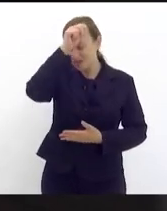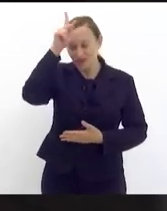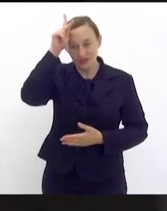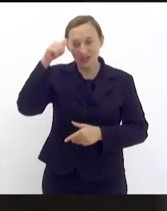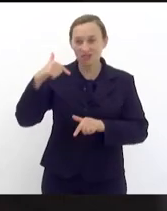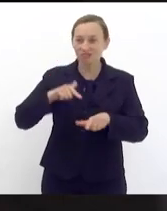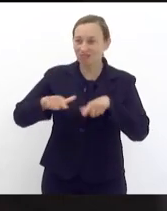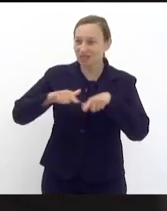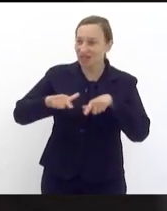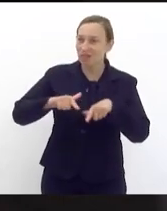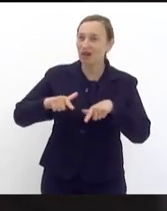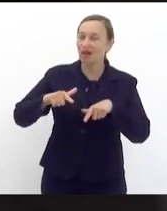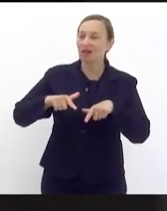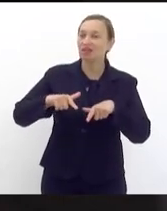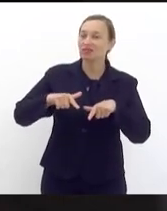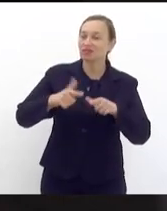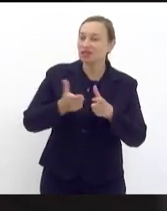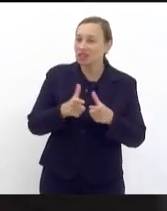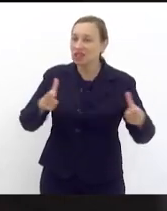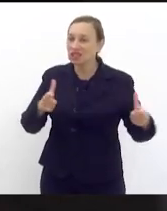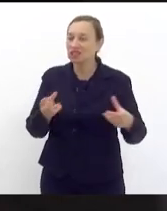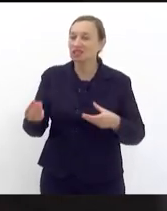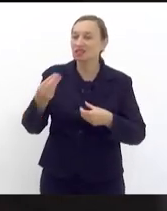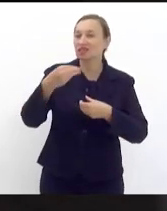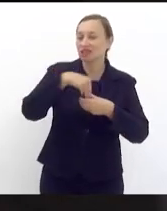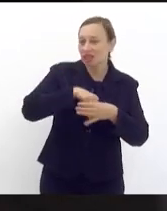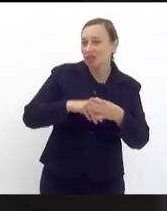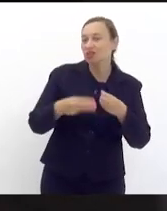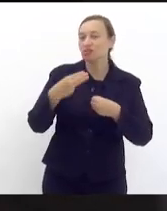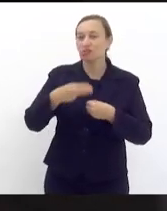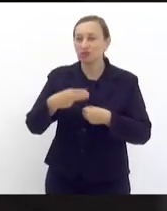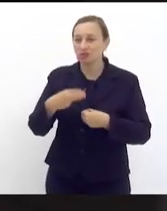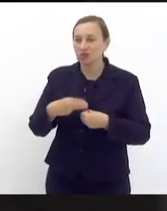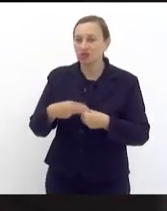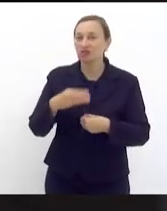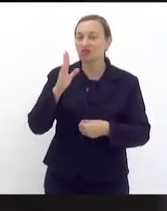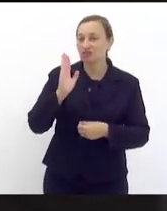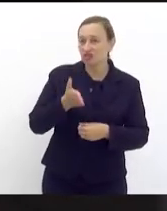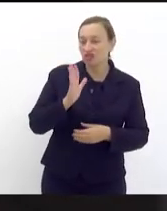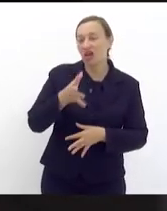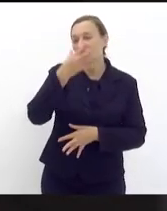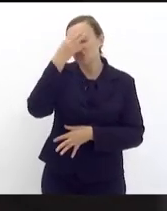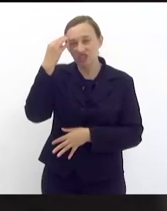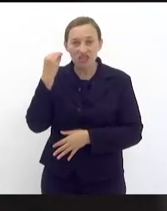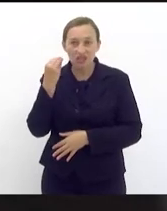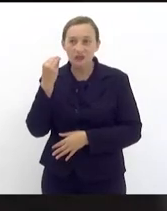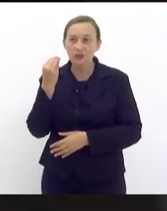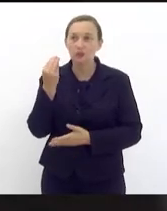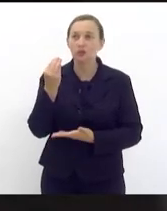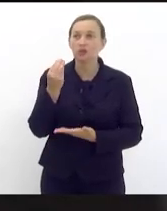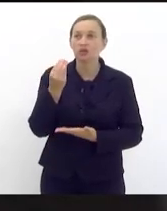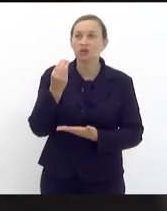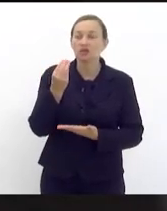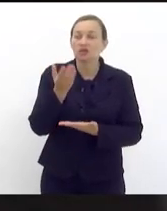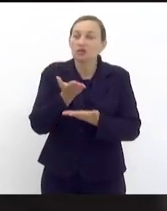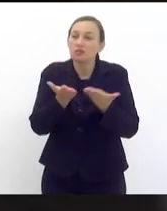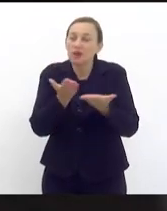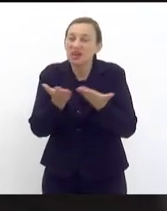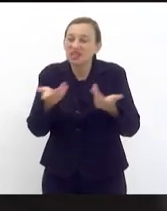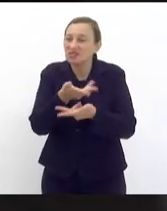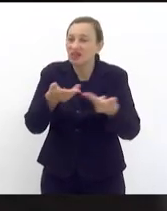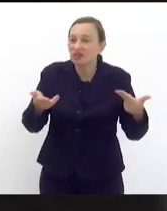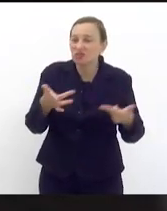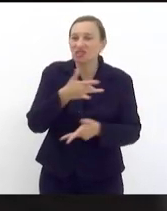dentro do nosso município. Nosso município era um município já bem esquecido, com déficit de muitas coisas na saúde,